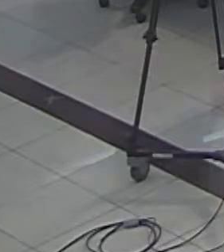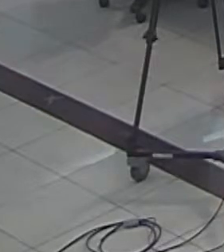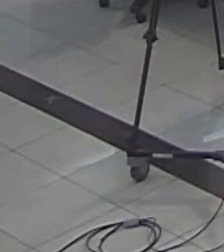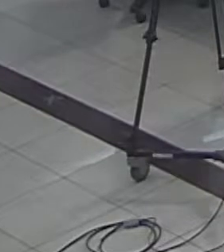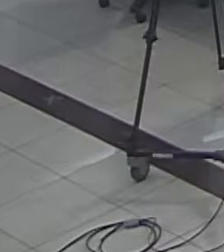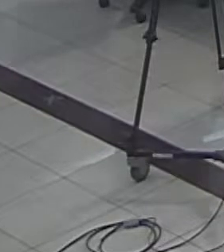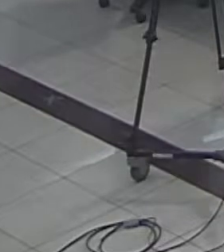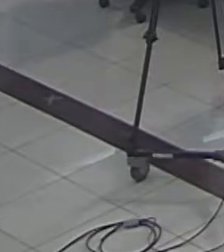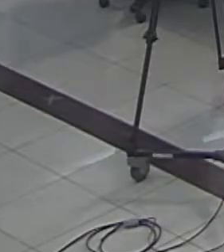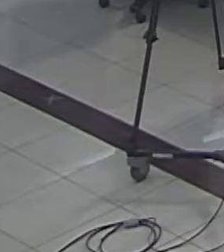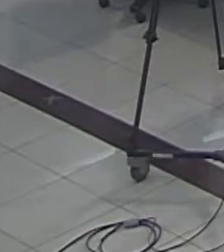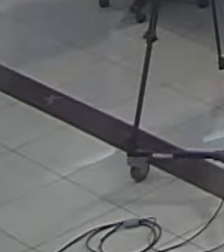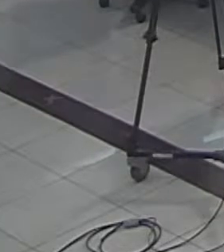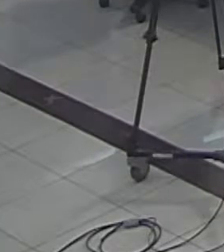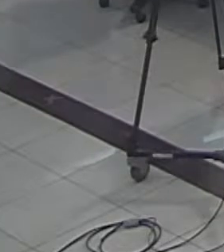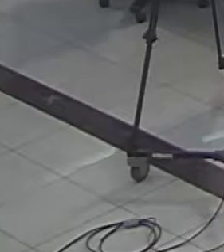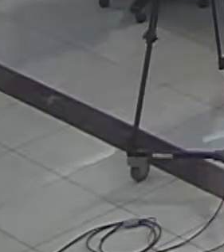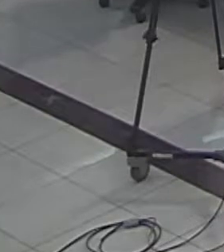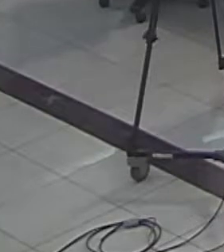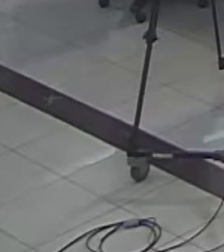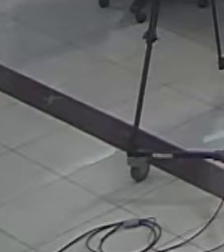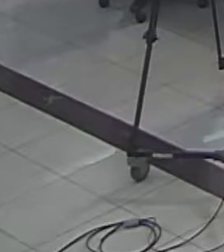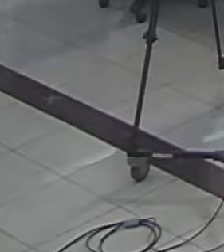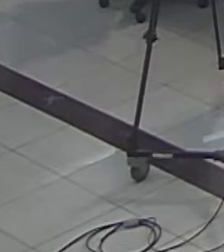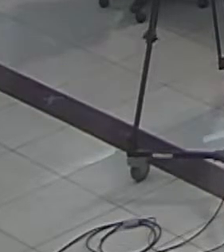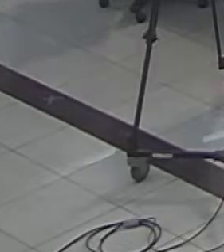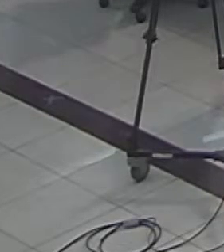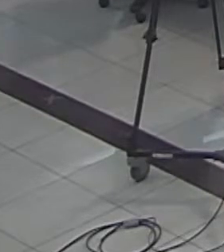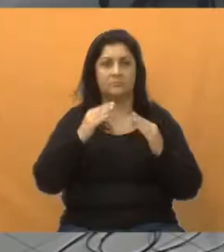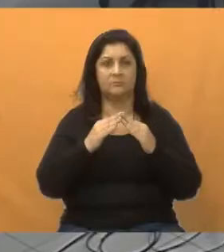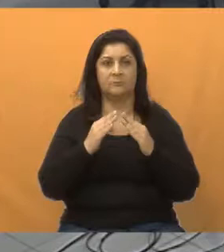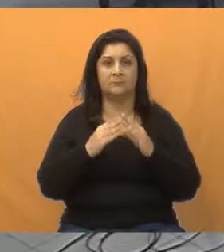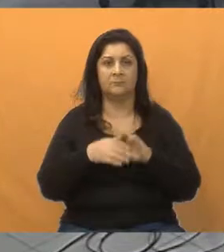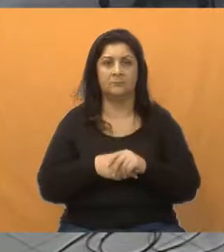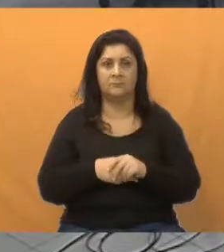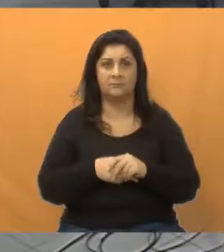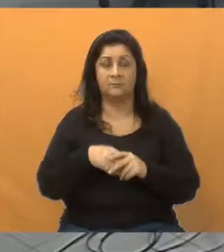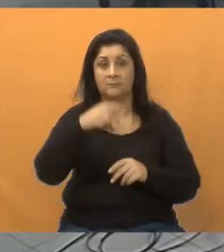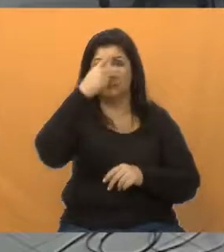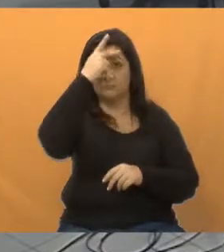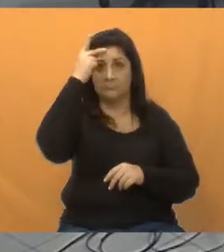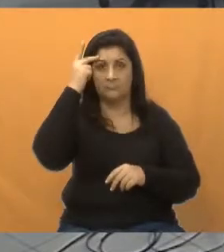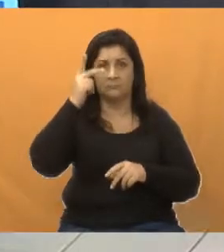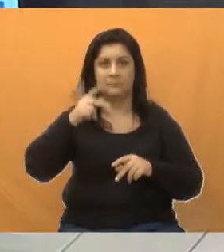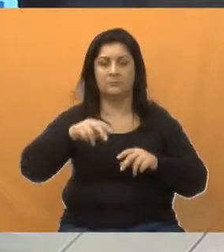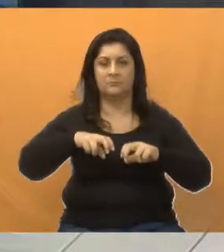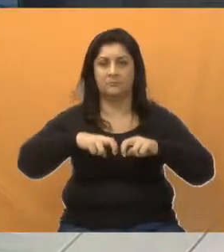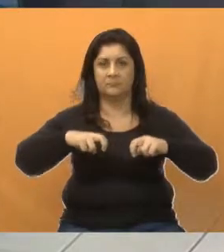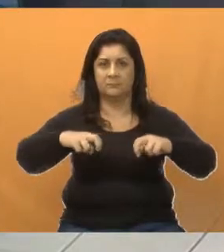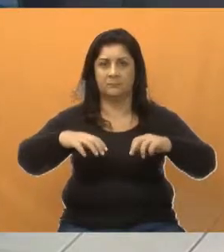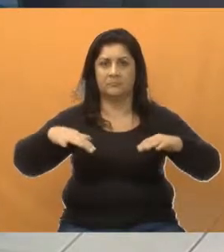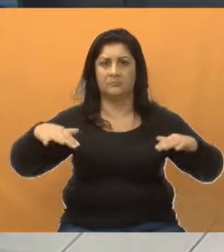Bom dia a todos que estão assistindo em casa, pessoal que está aqui na galeria.